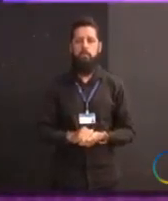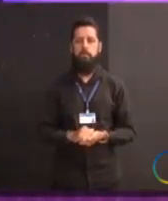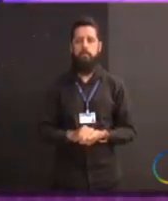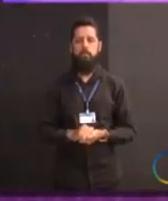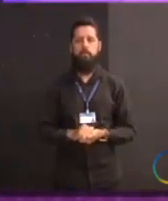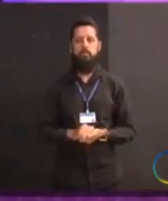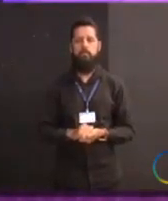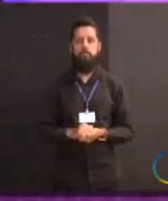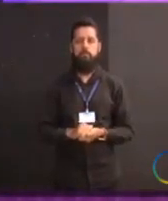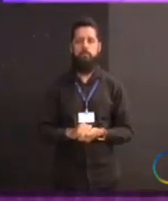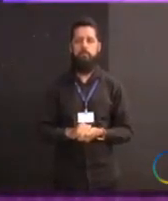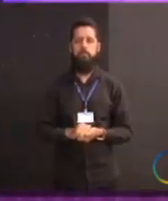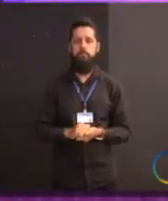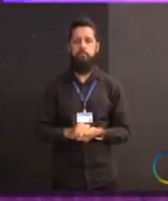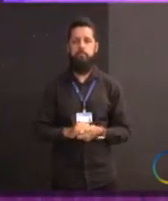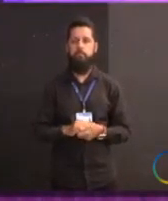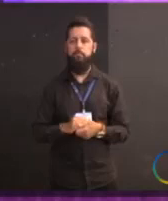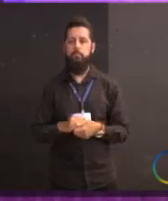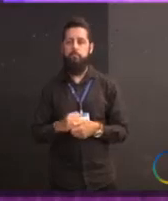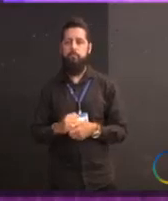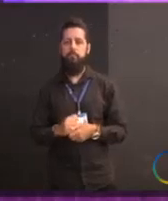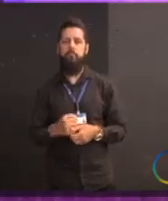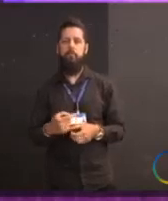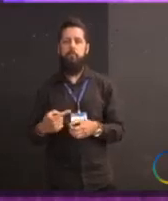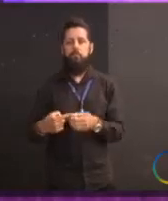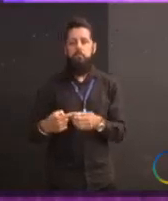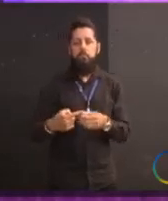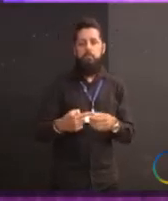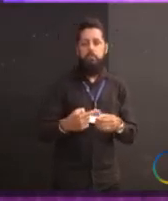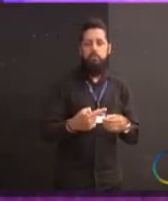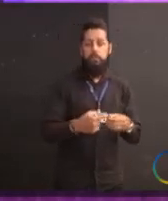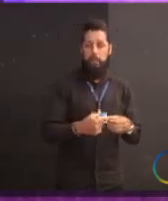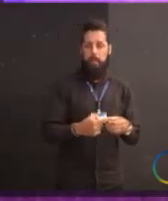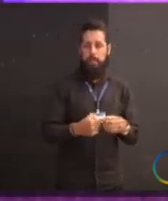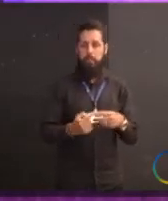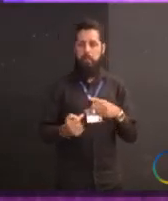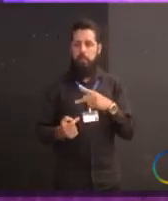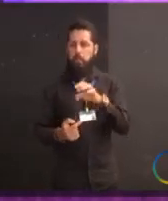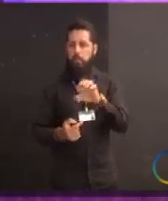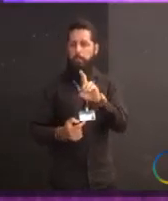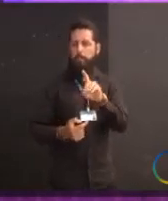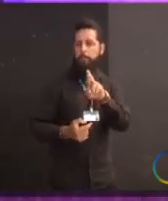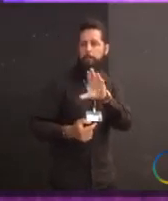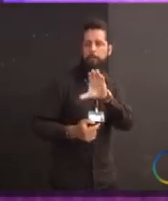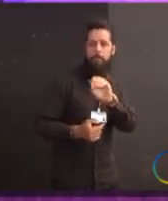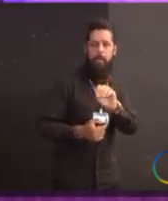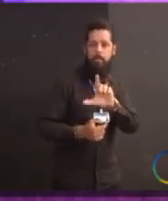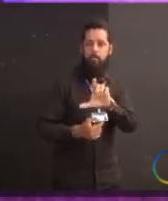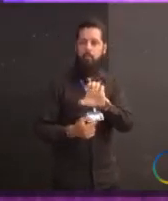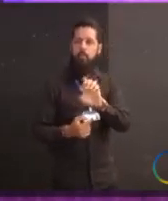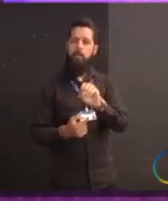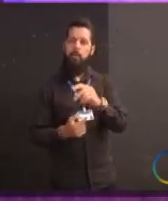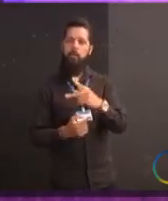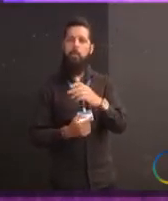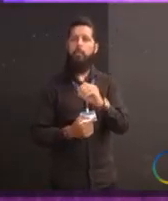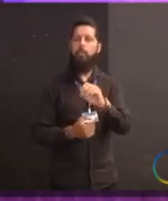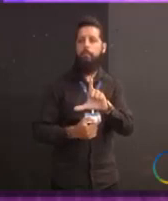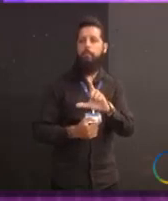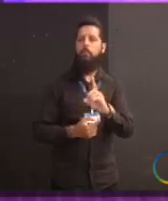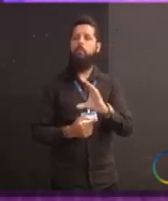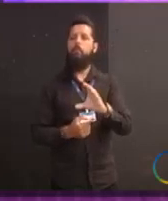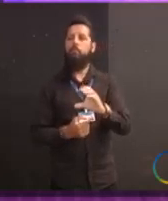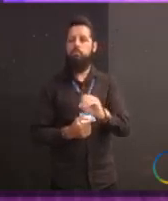Xavier. Cidade de Pedro Leopoldo, década de 20. Olha